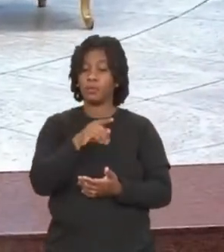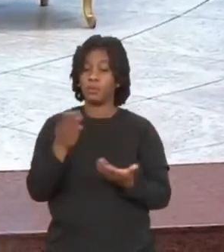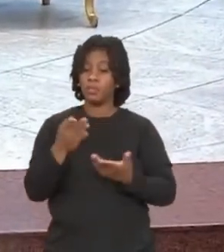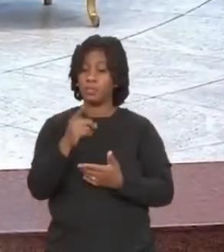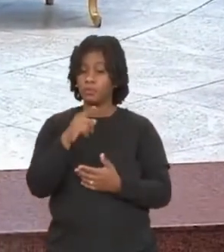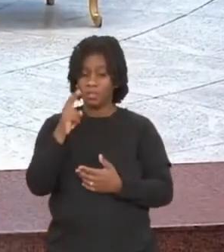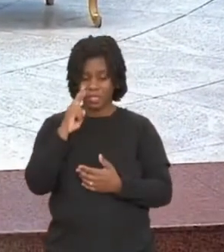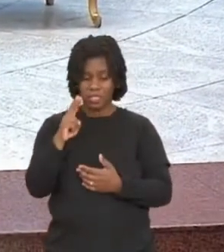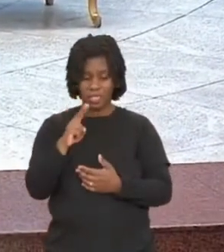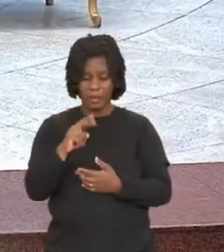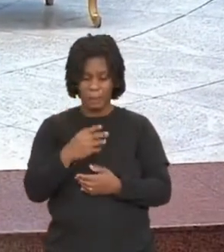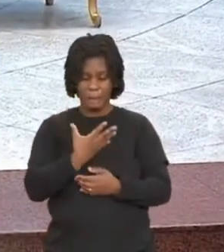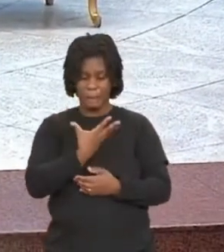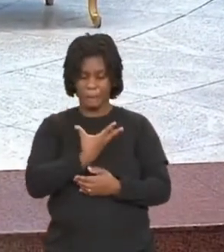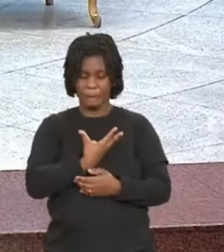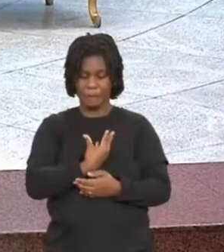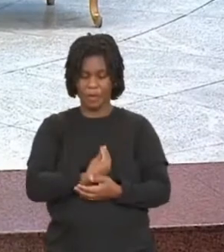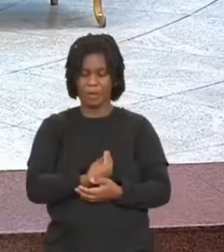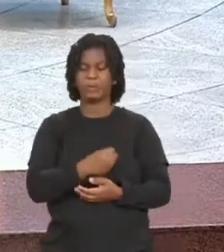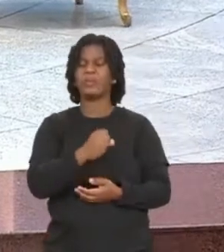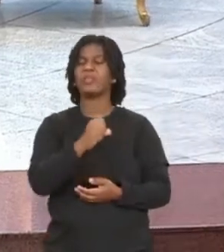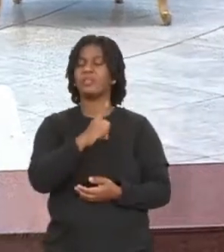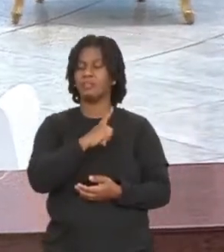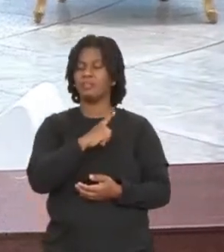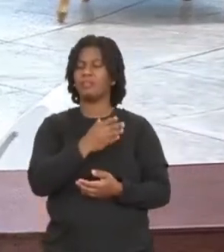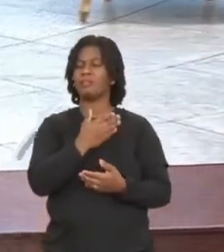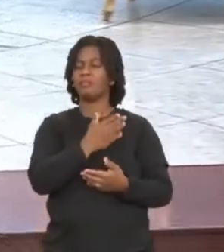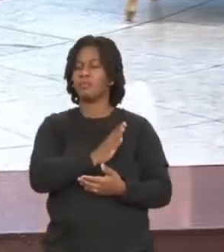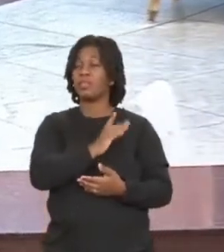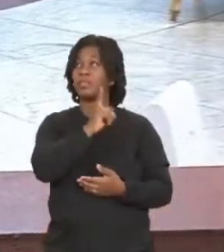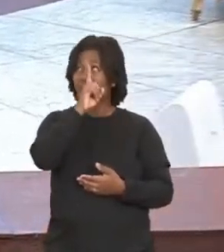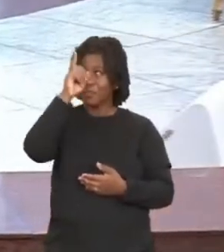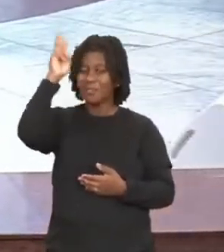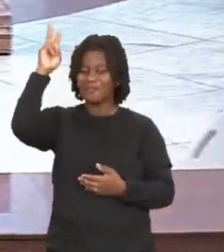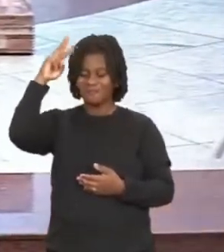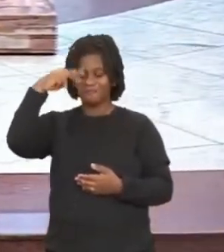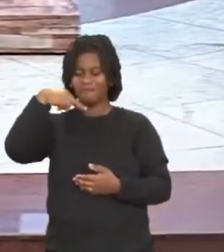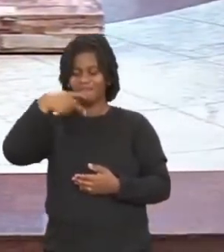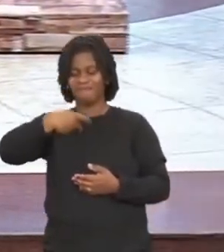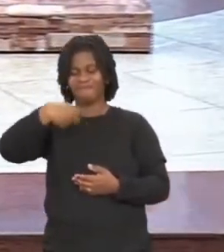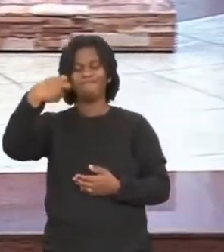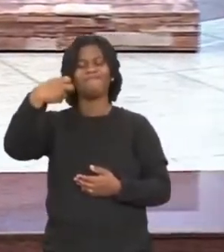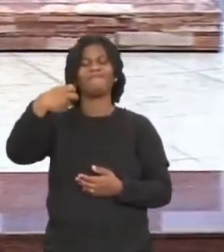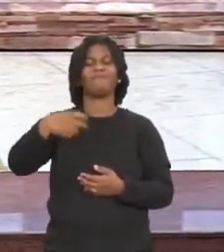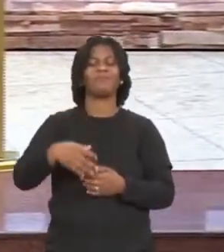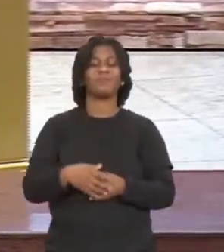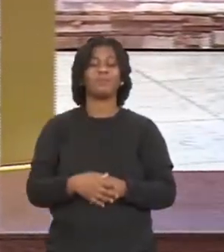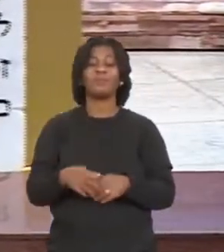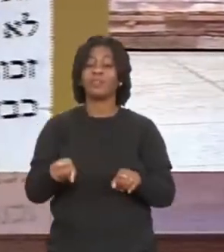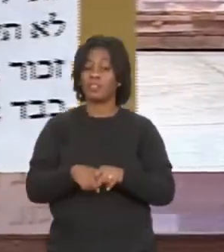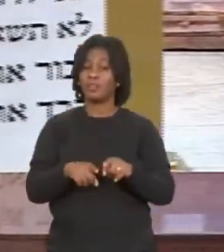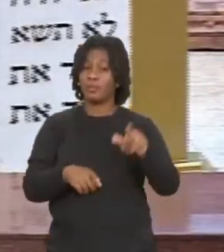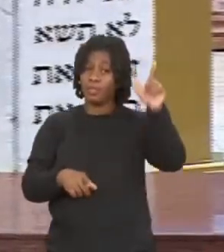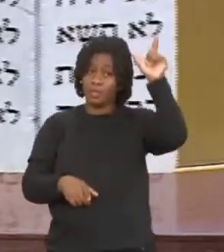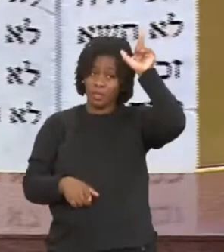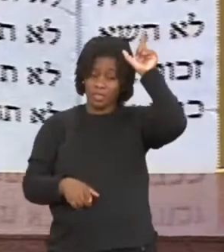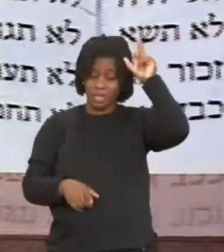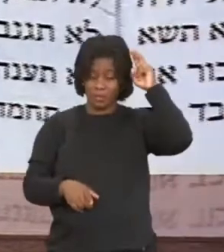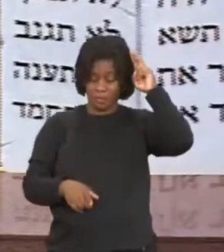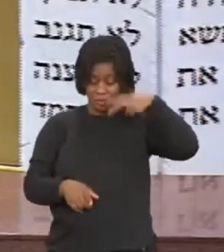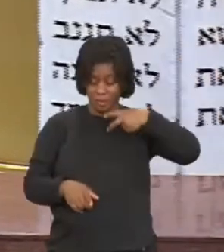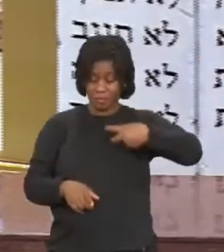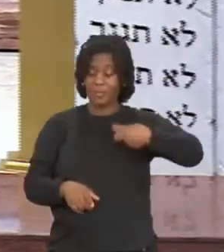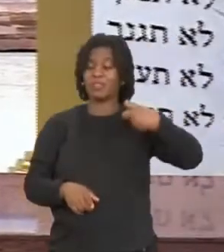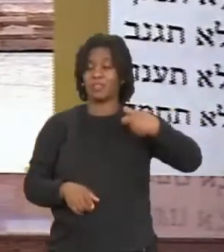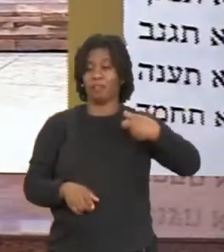alimenta uma mágoa no seu coração. E Deus sabe disso, Deus vê. E o diabo também vê.